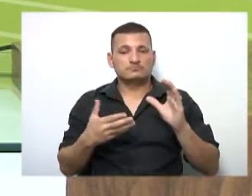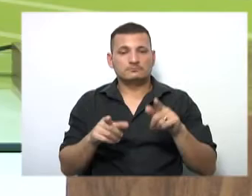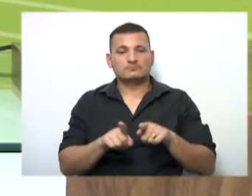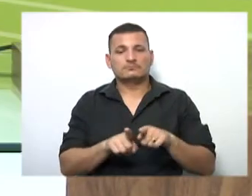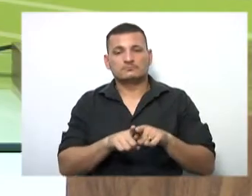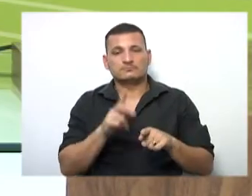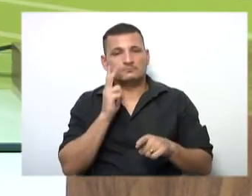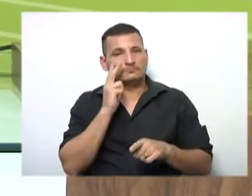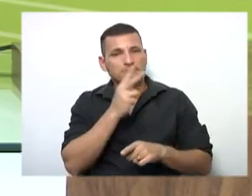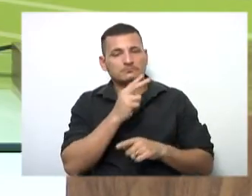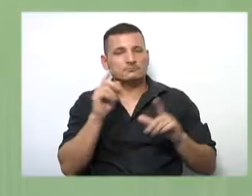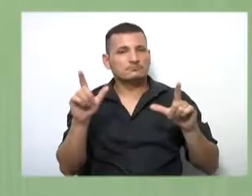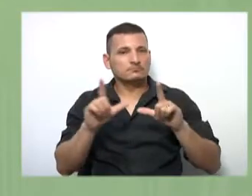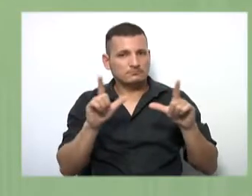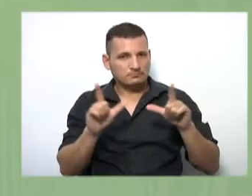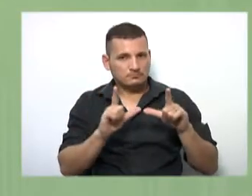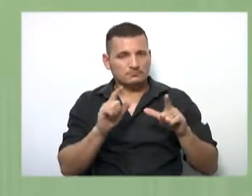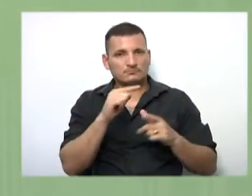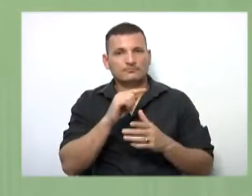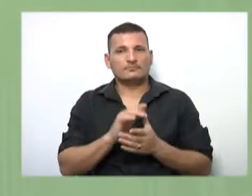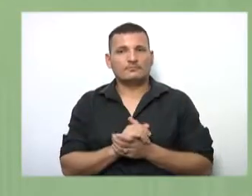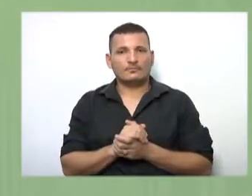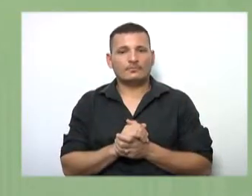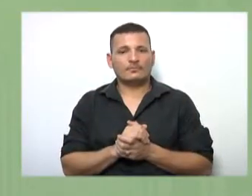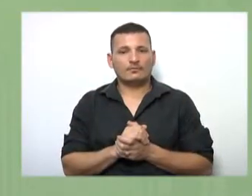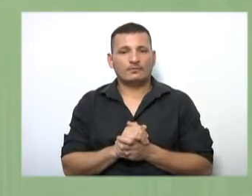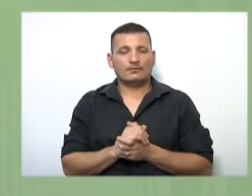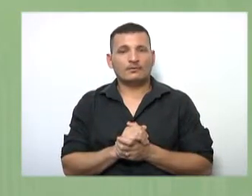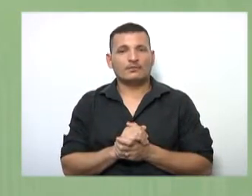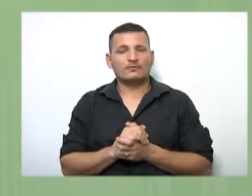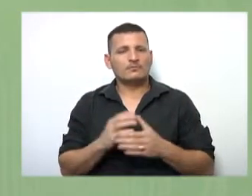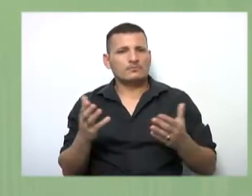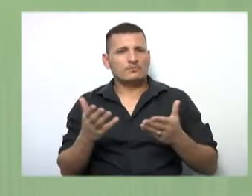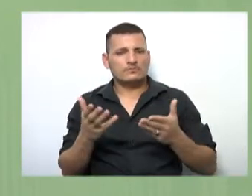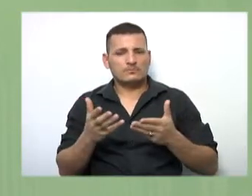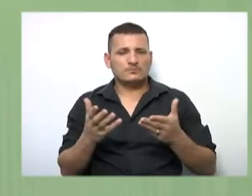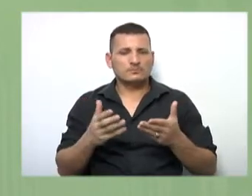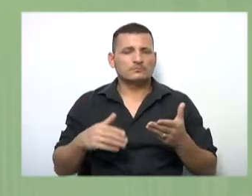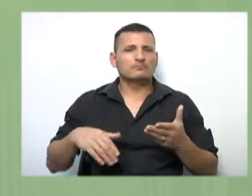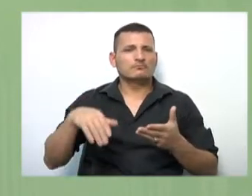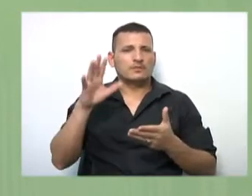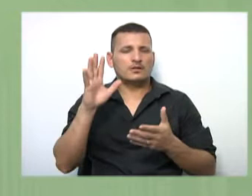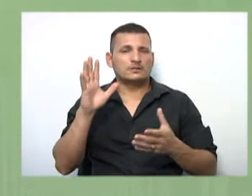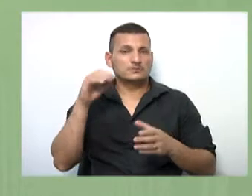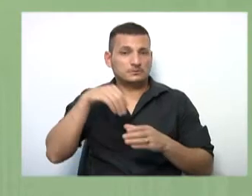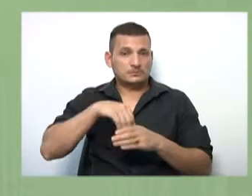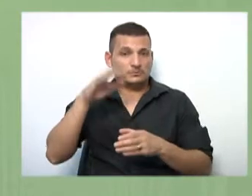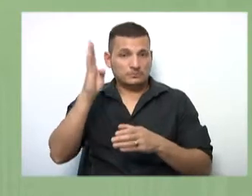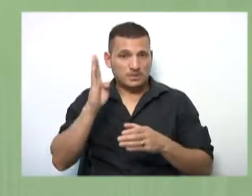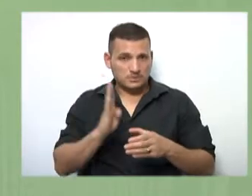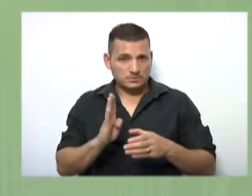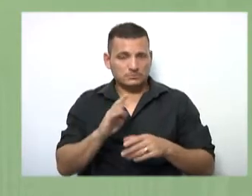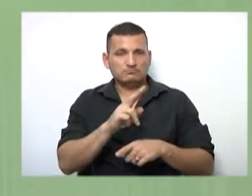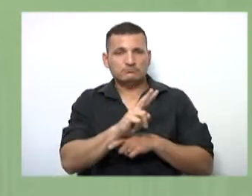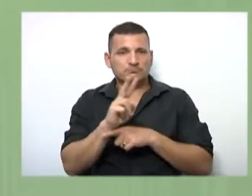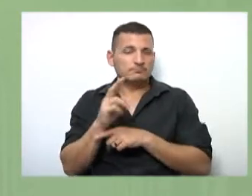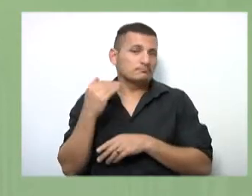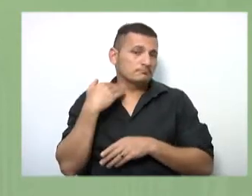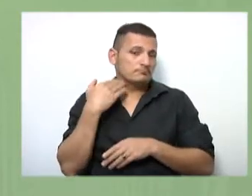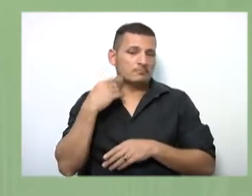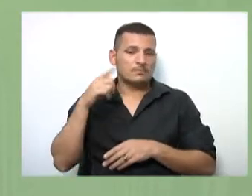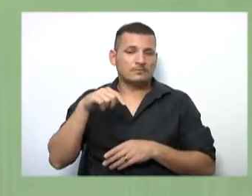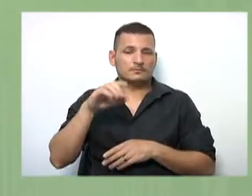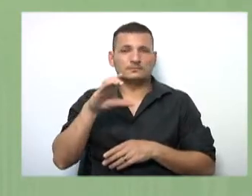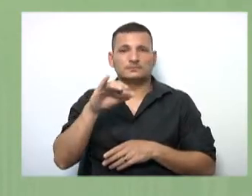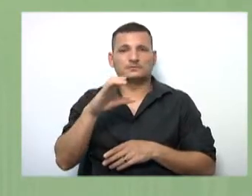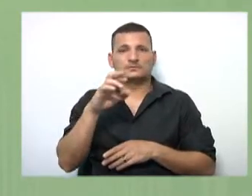slide, as maiores destaques de abrangências dentro do nosso país são a rede Sicredi e a